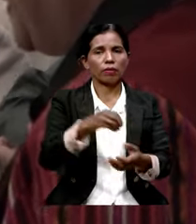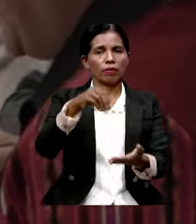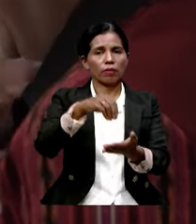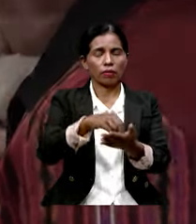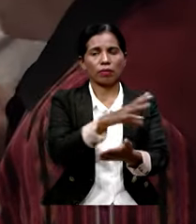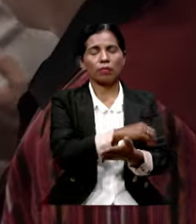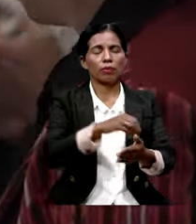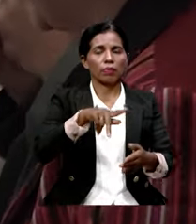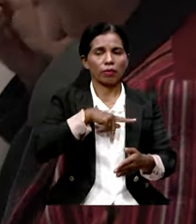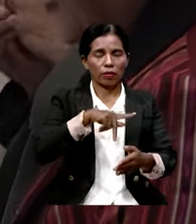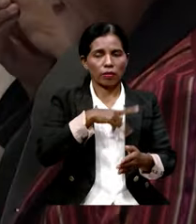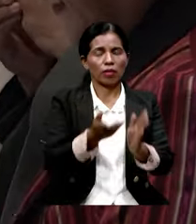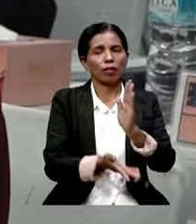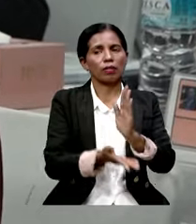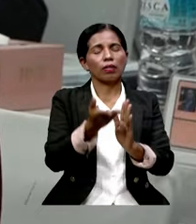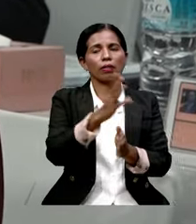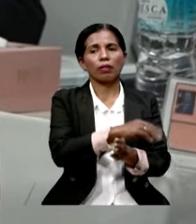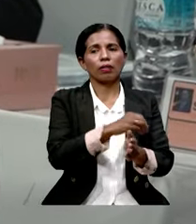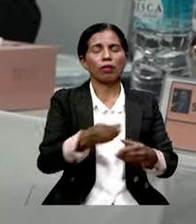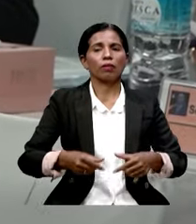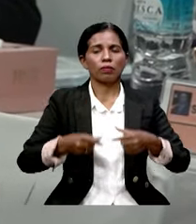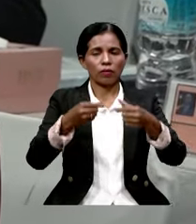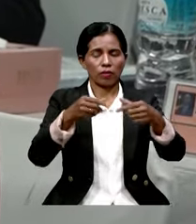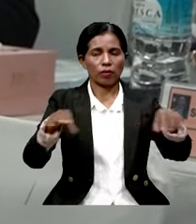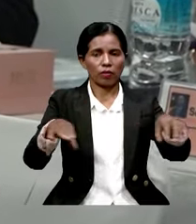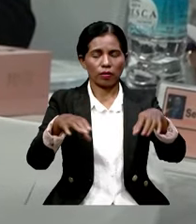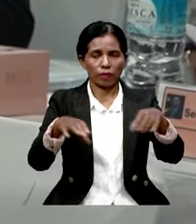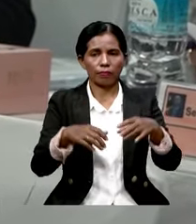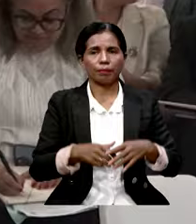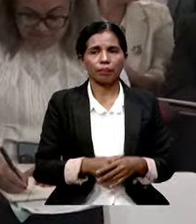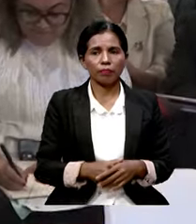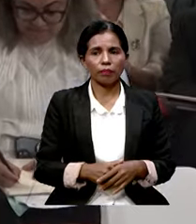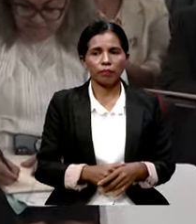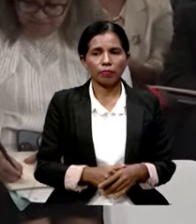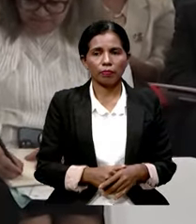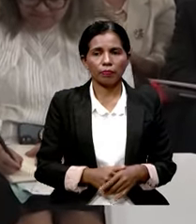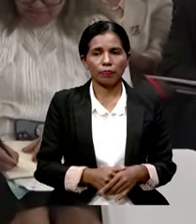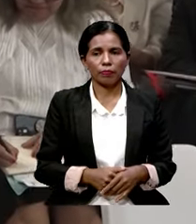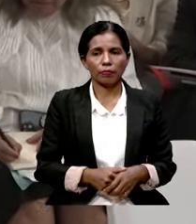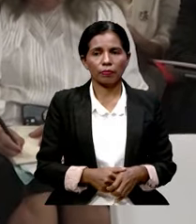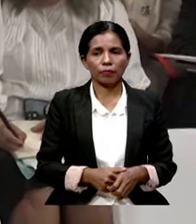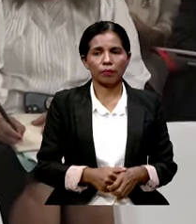privado, taxa inflação, cria campo trabalho. Emrenciana Martins, Maritra Costa, GMN.